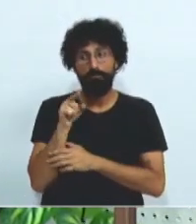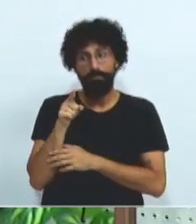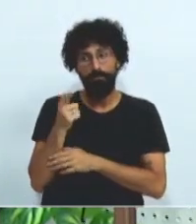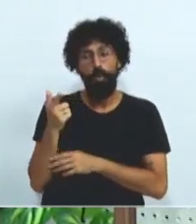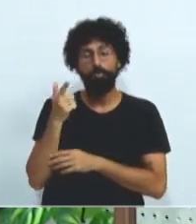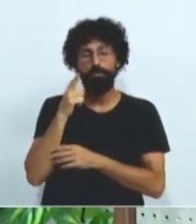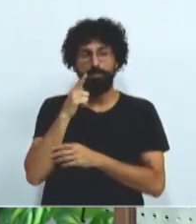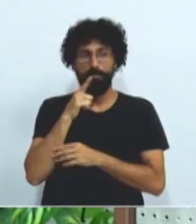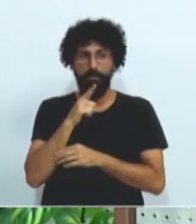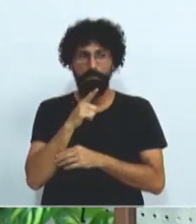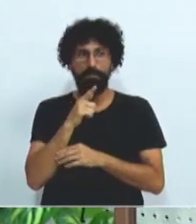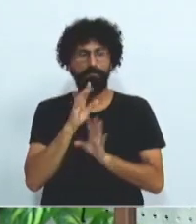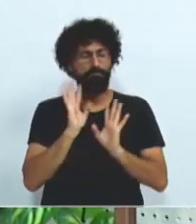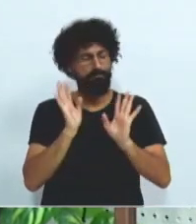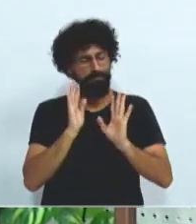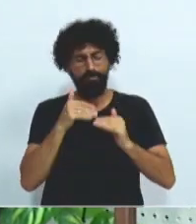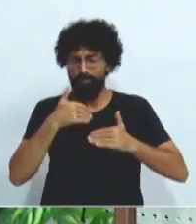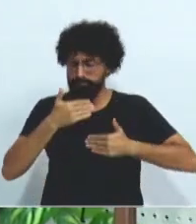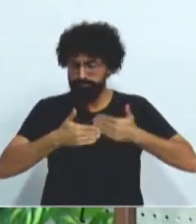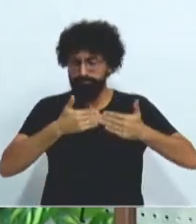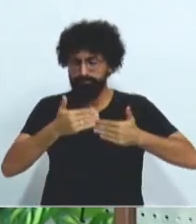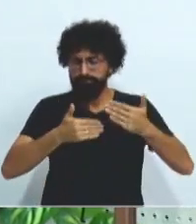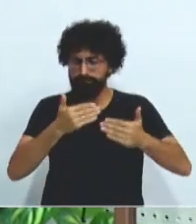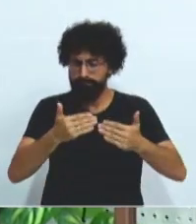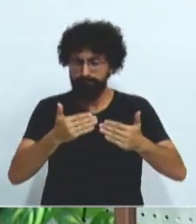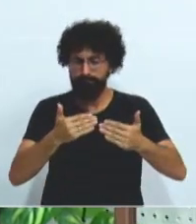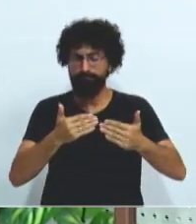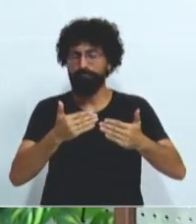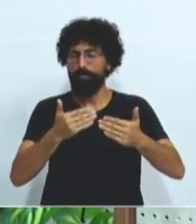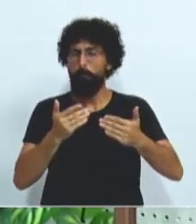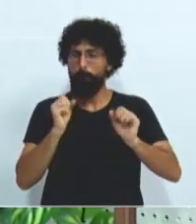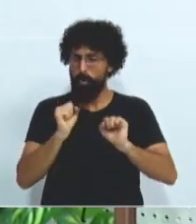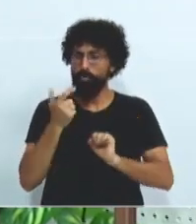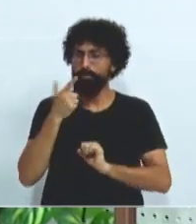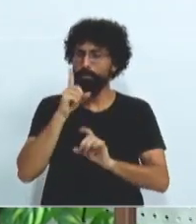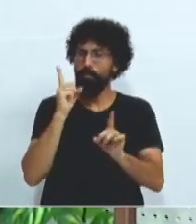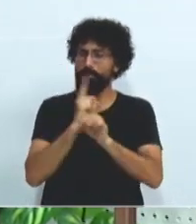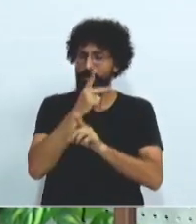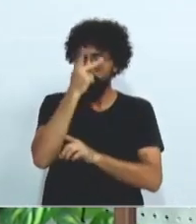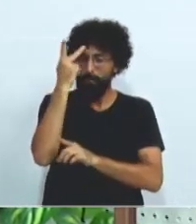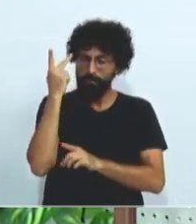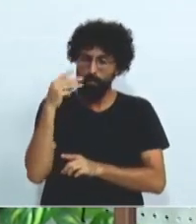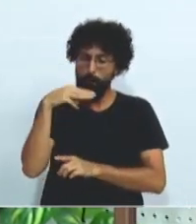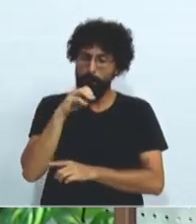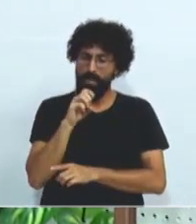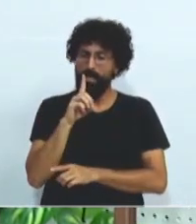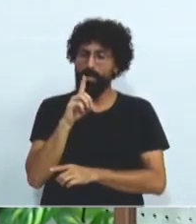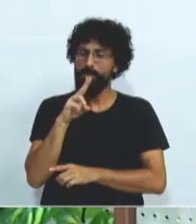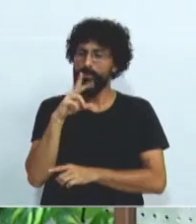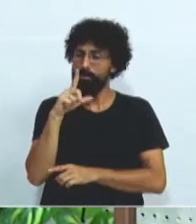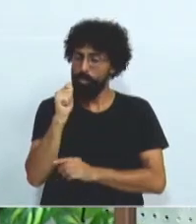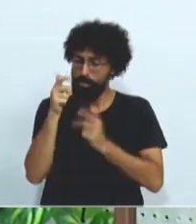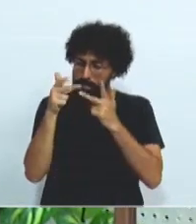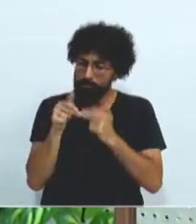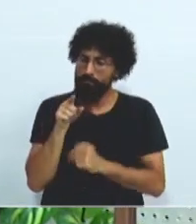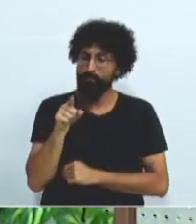frente, deixa para o tempo decidir, né? Mas a importância da gente fomentar esse cadastro hoje,